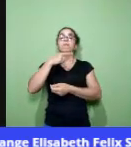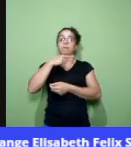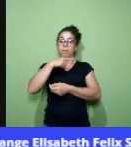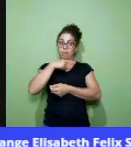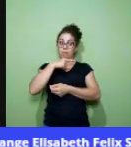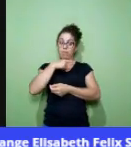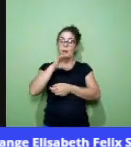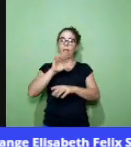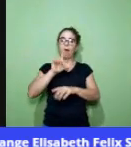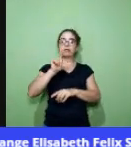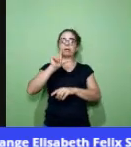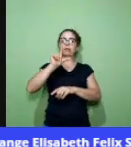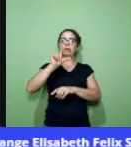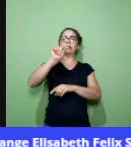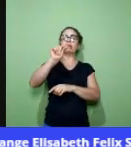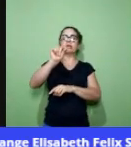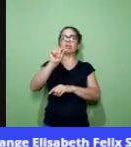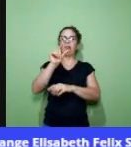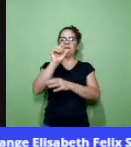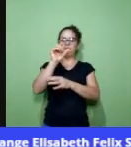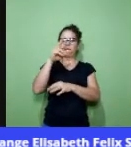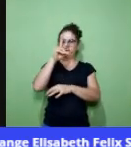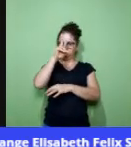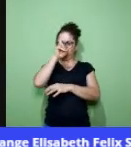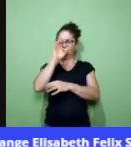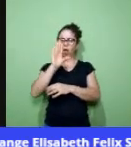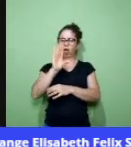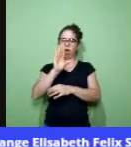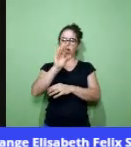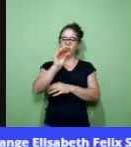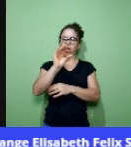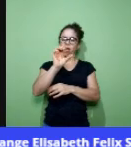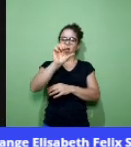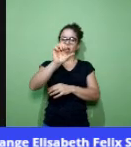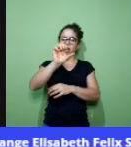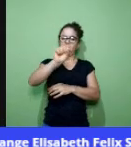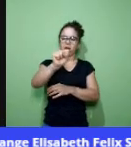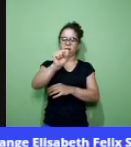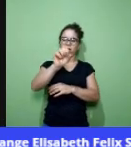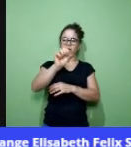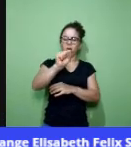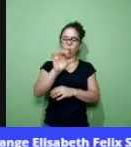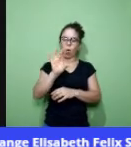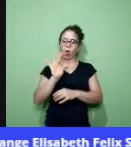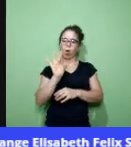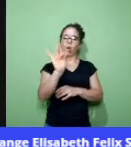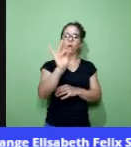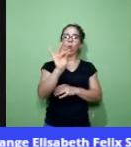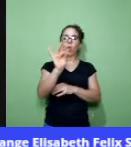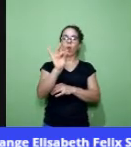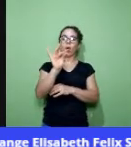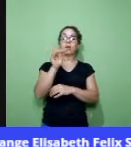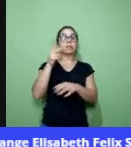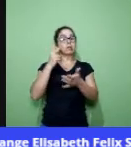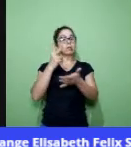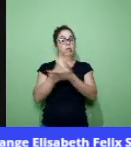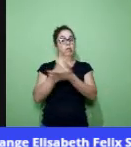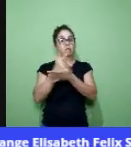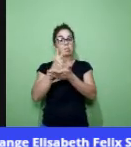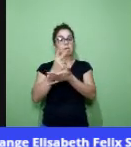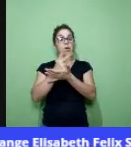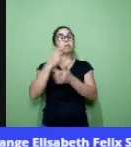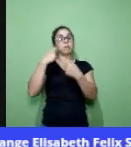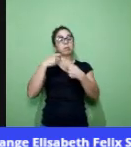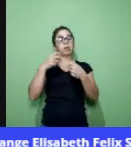esse material. E como a Carol falou, reforçando, ele tem que ter apreensão para ele conseguir, né? Será que ele tem força para ele